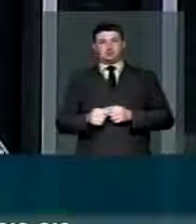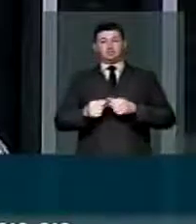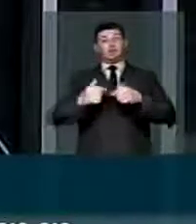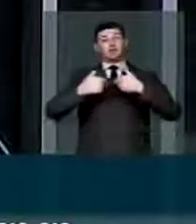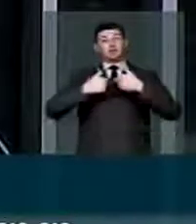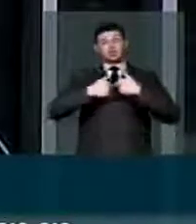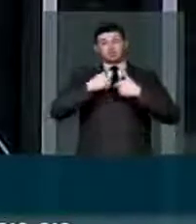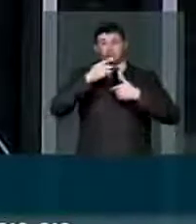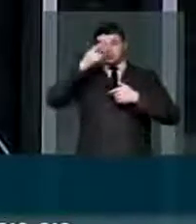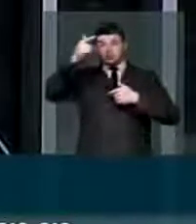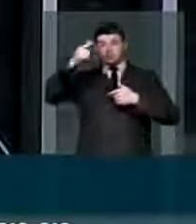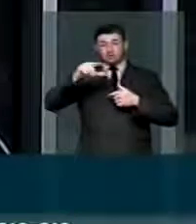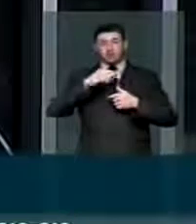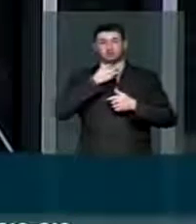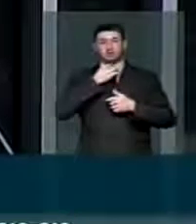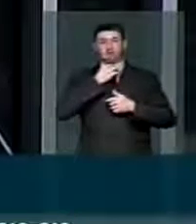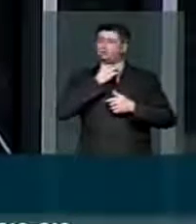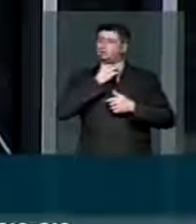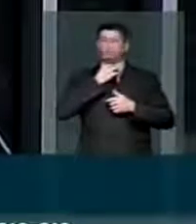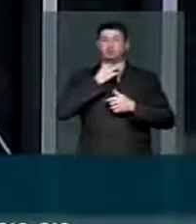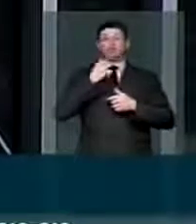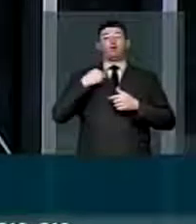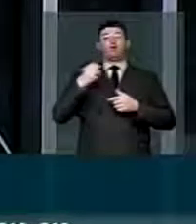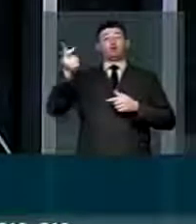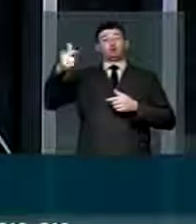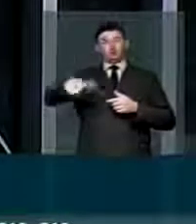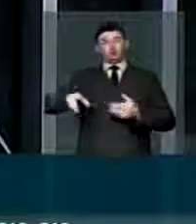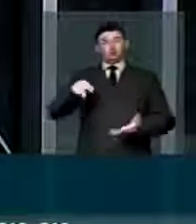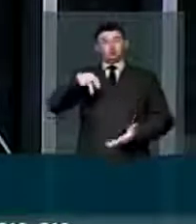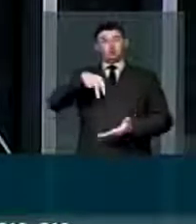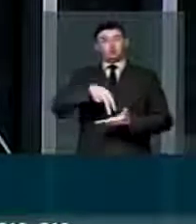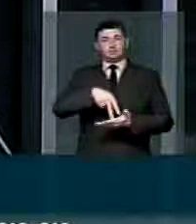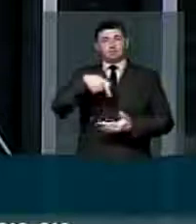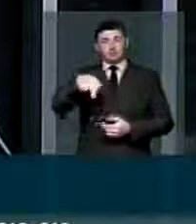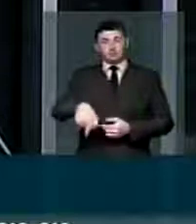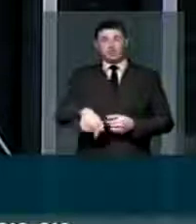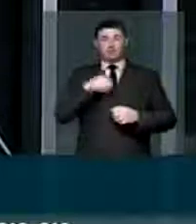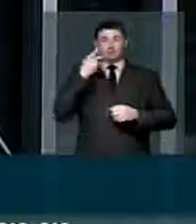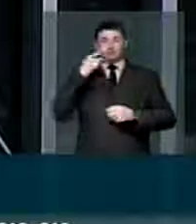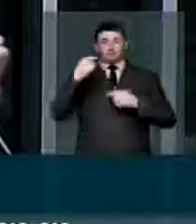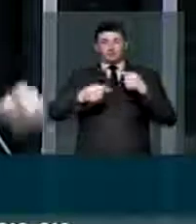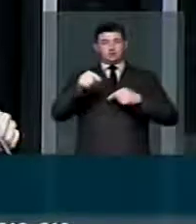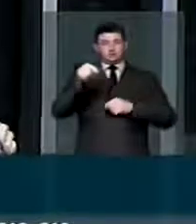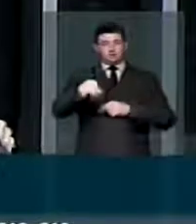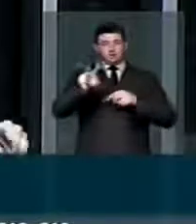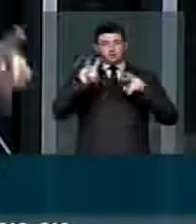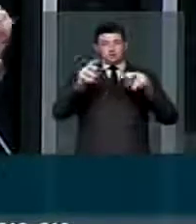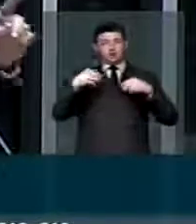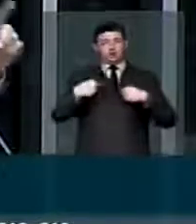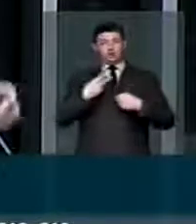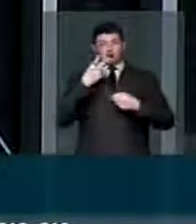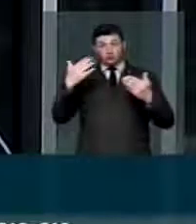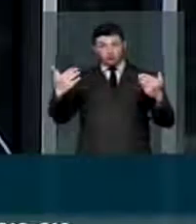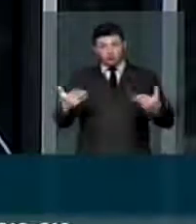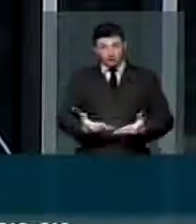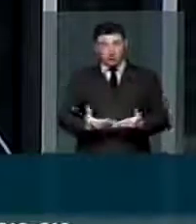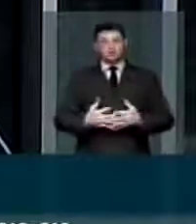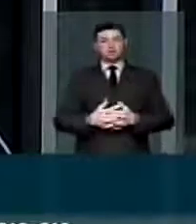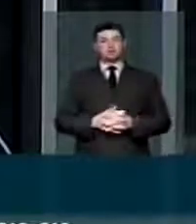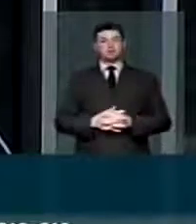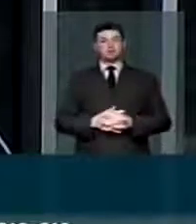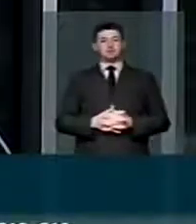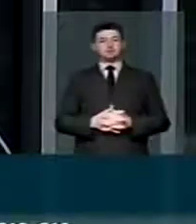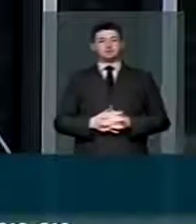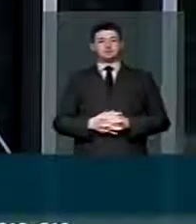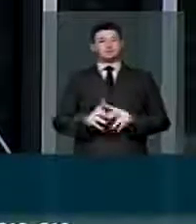afirmei que retornaria à tribuna para tratar do tema. Faço nesse momento, mas